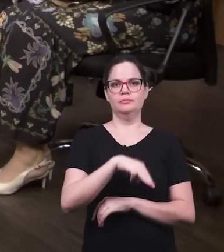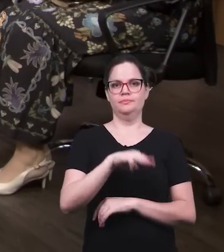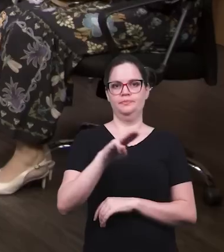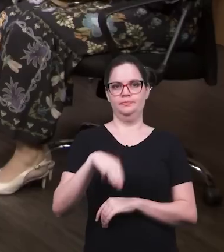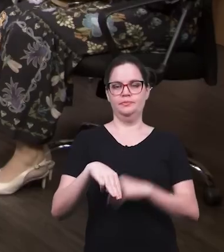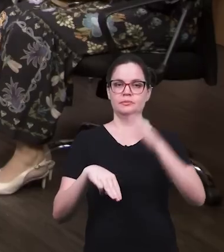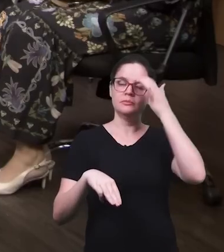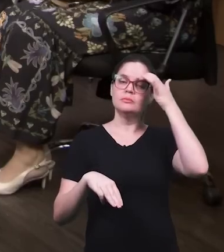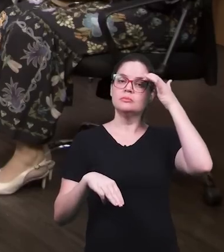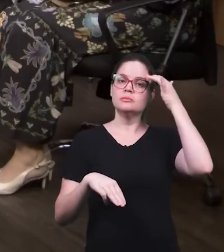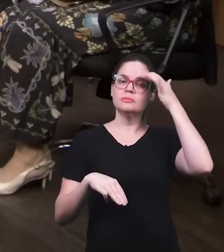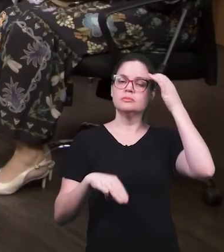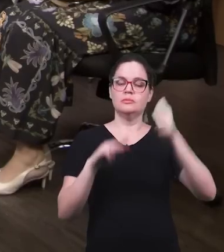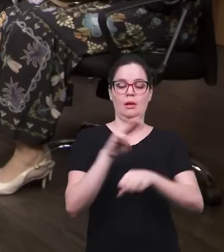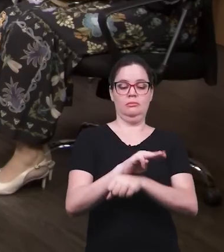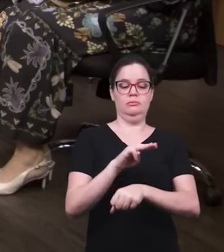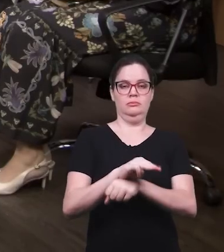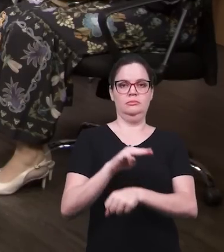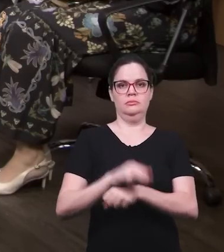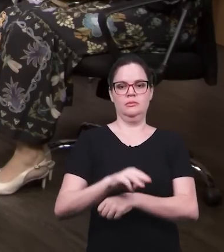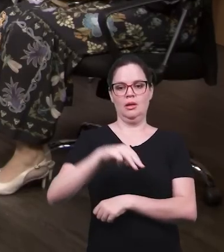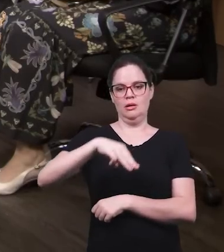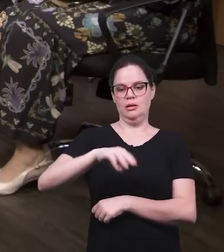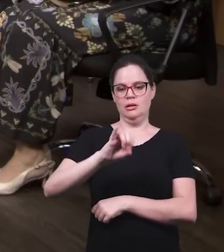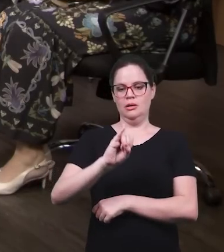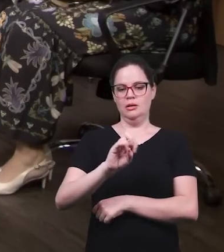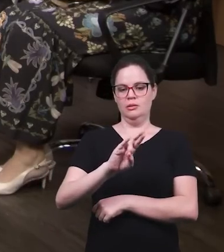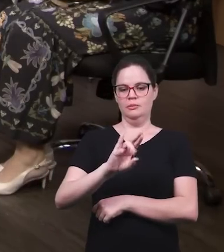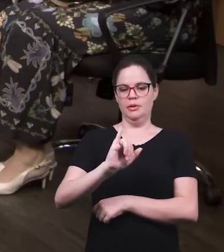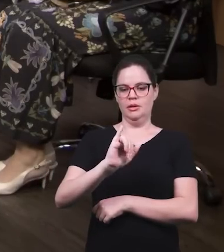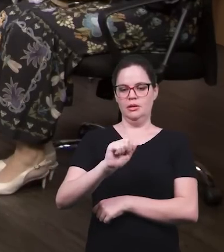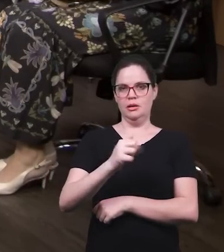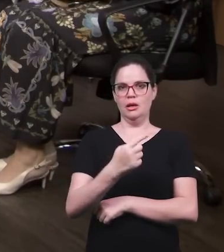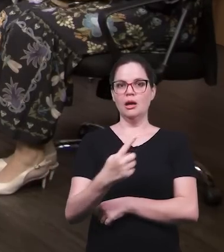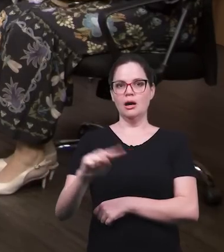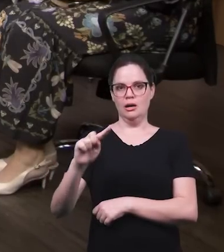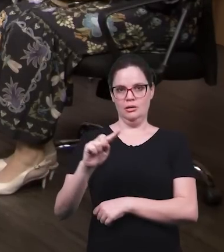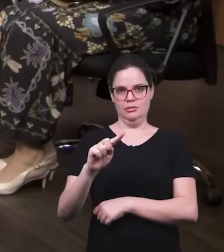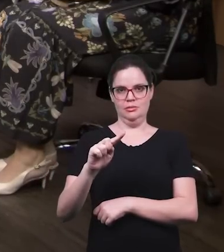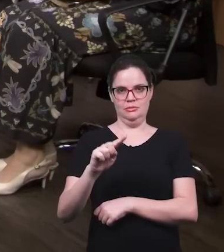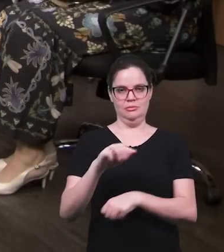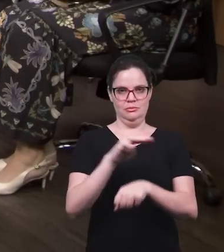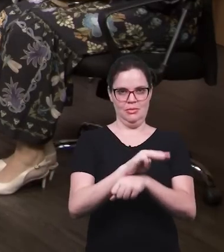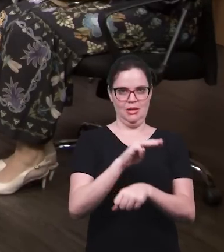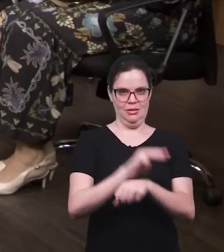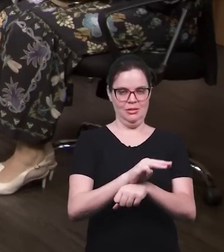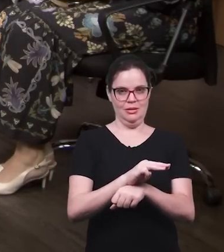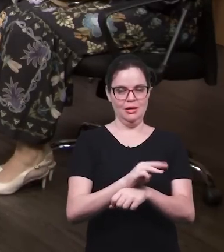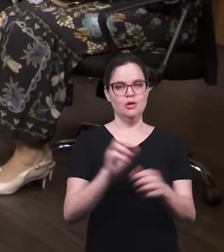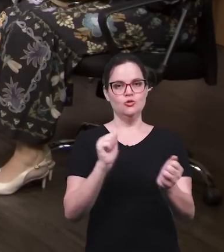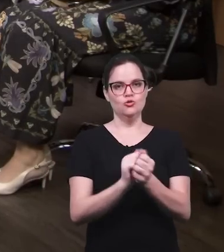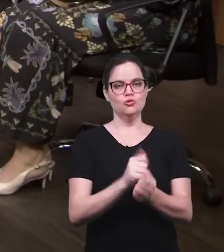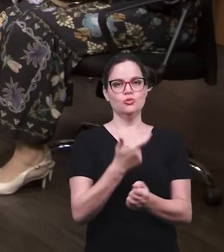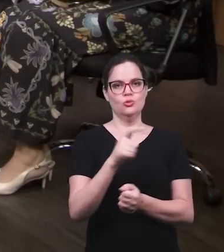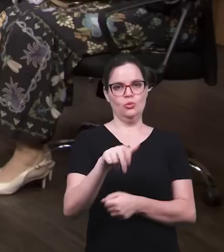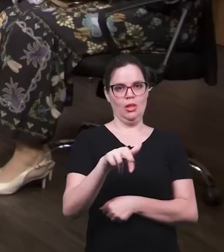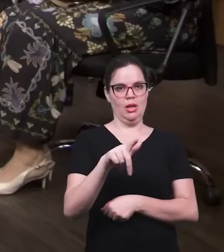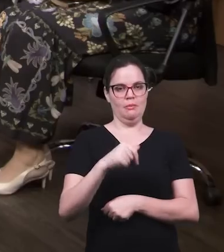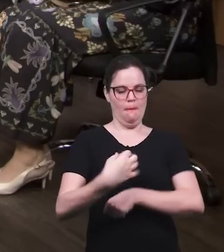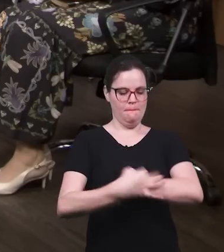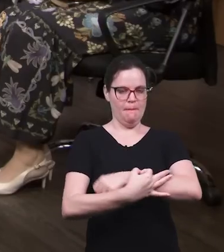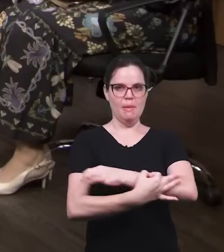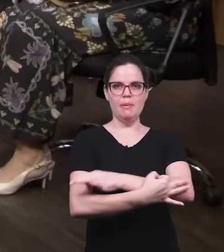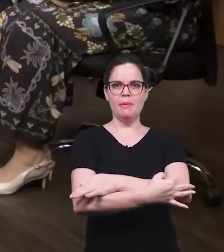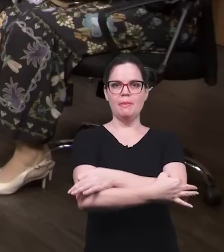Miriam e Moisés ficaram leprosos. Aquela doença, o motivo dela foi espiritual. Porque